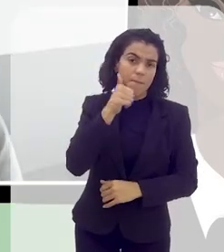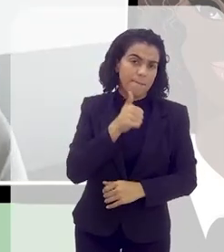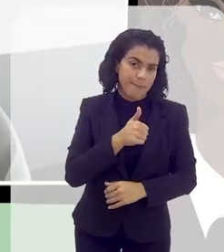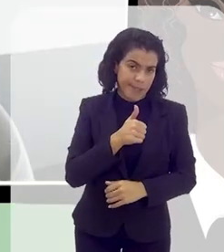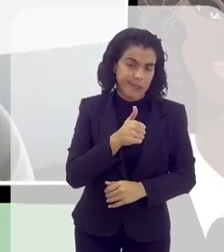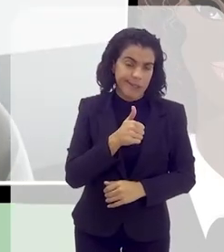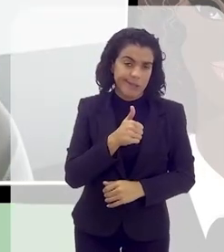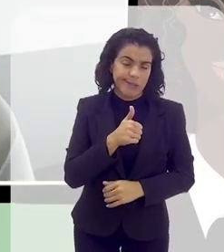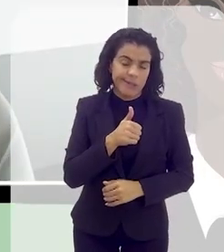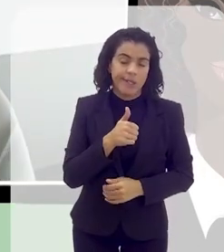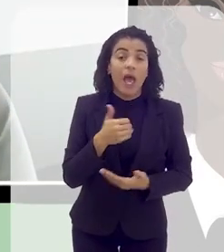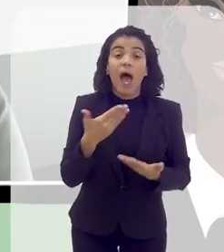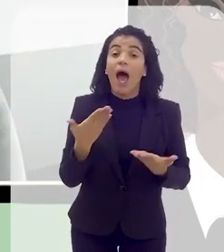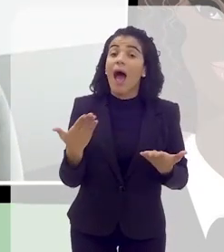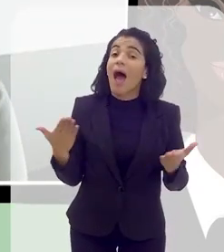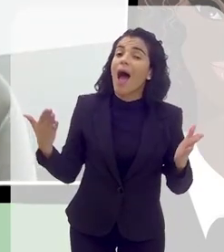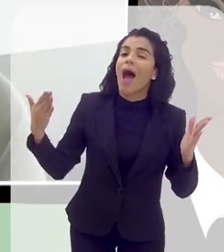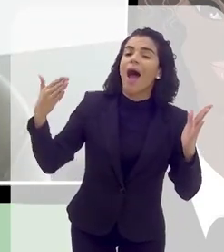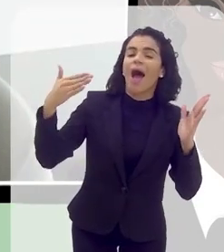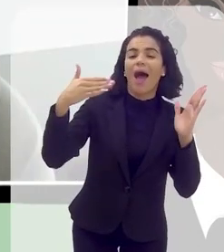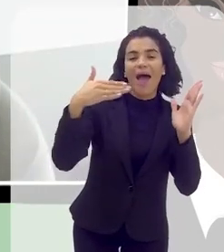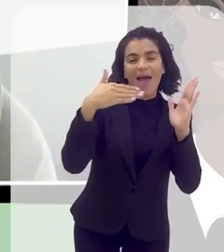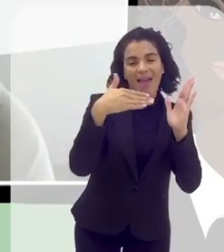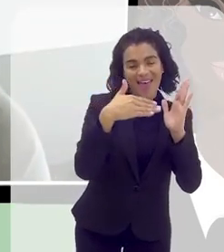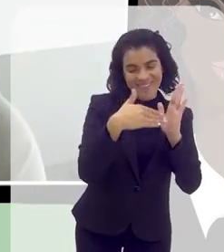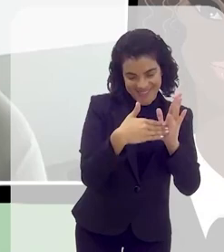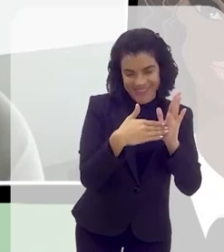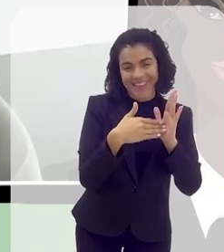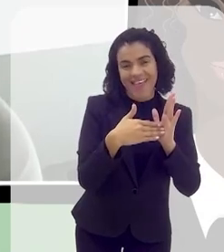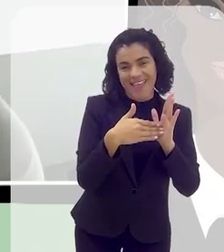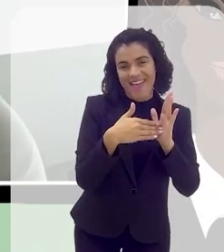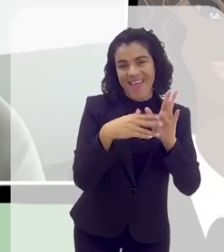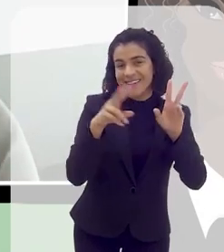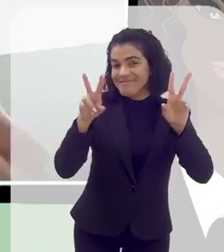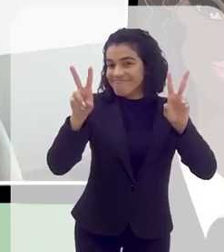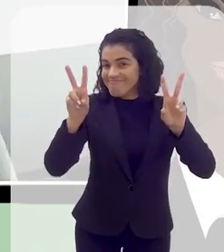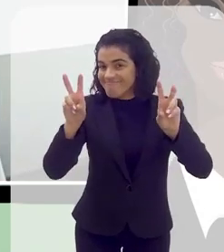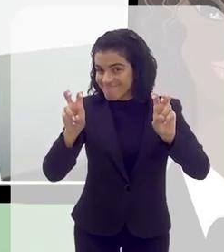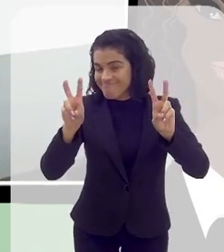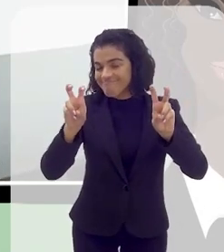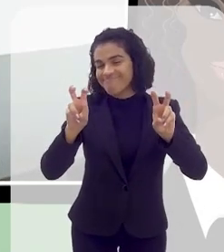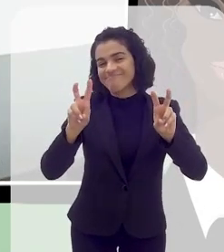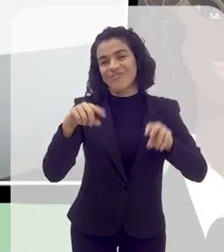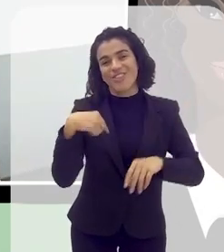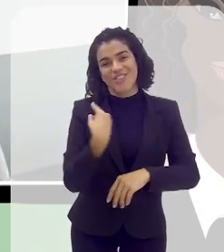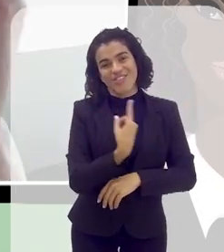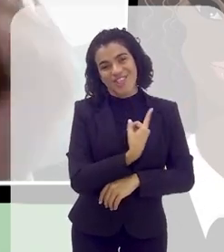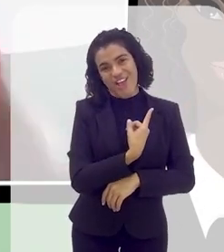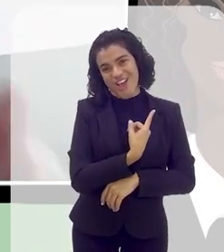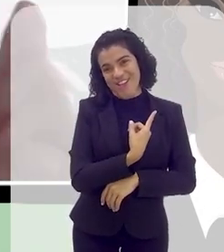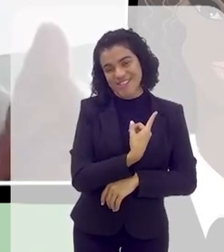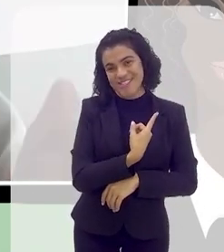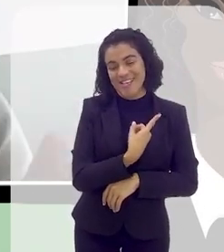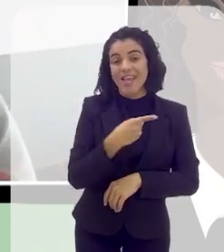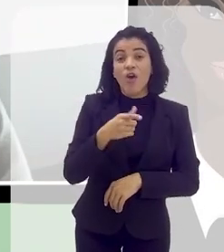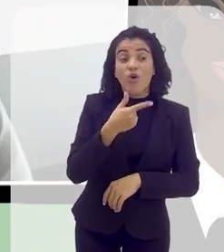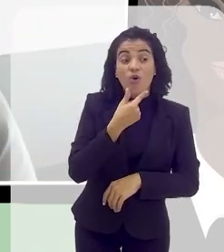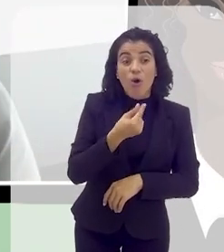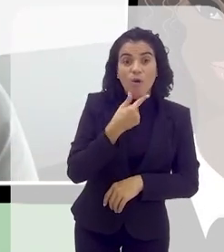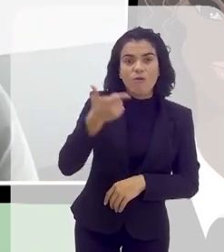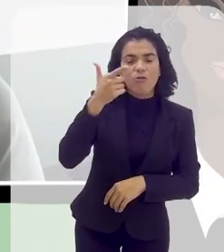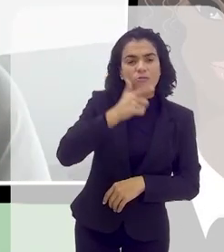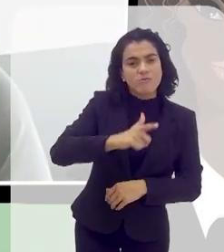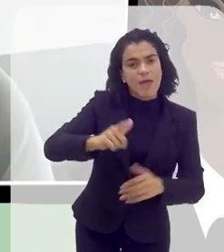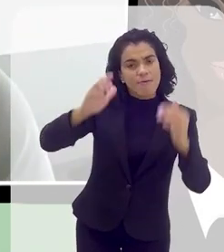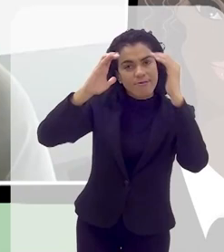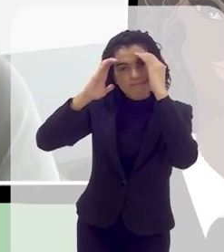coisas caminham. Até chegar nesse lugar. A questão é a gente chegar nesse momento que esse